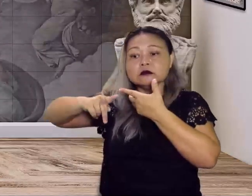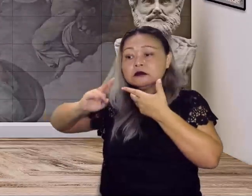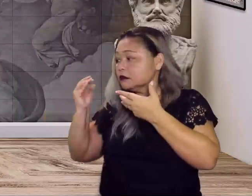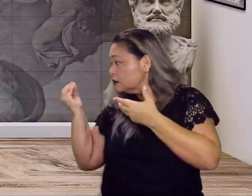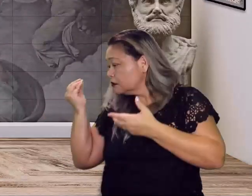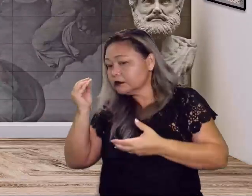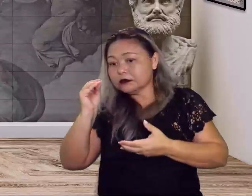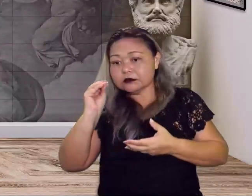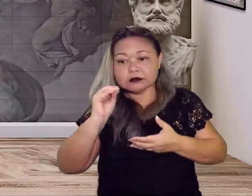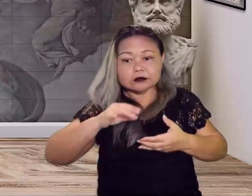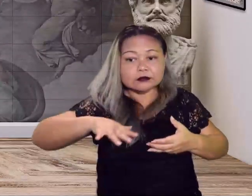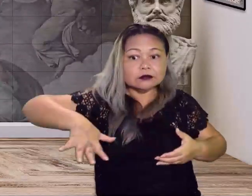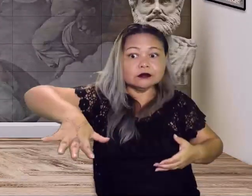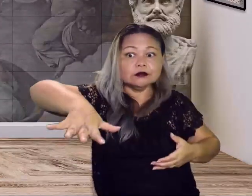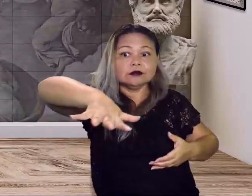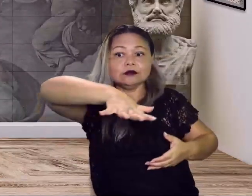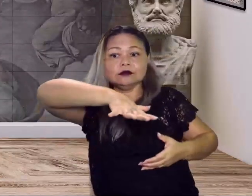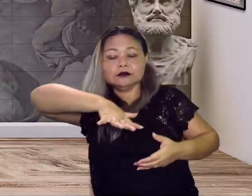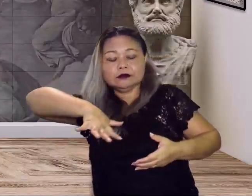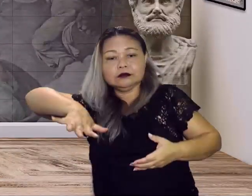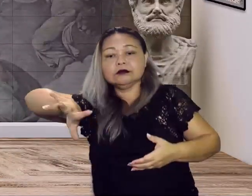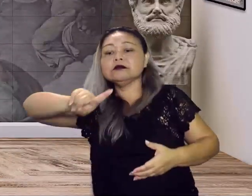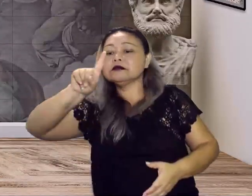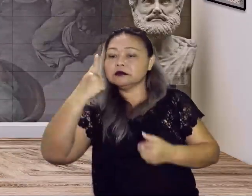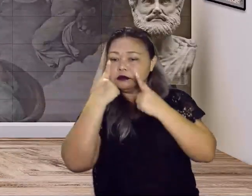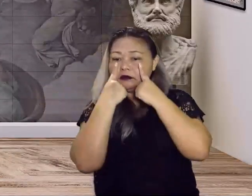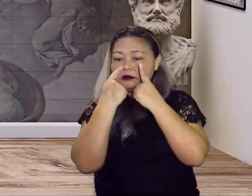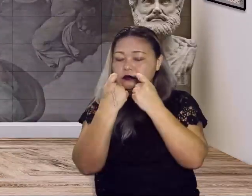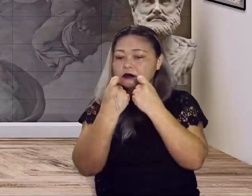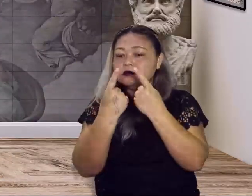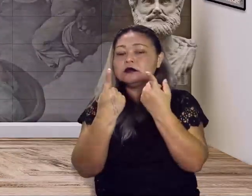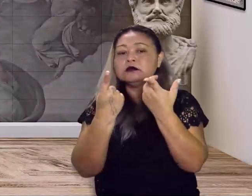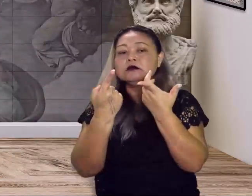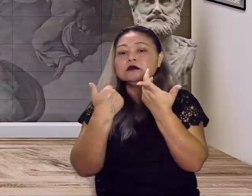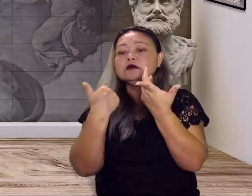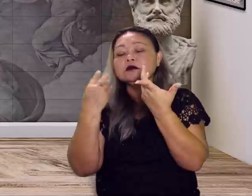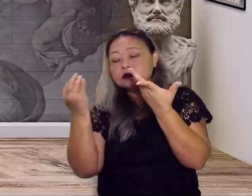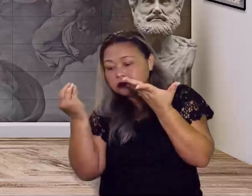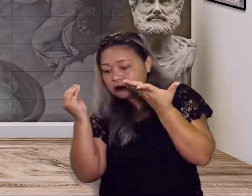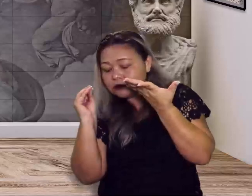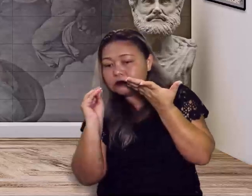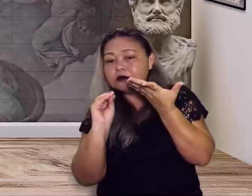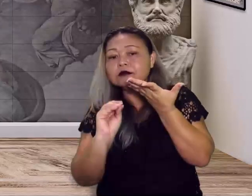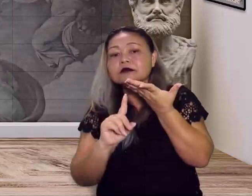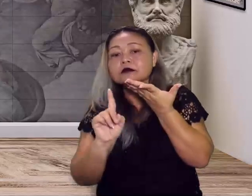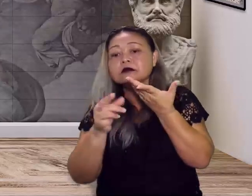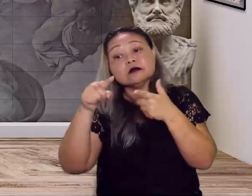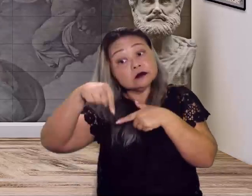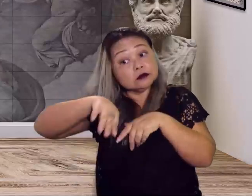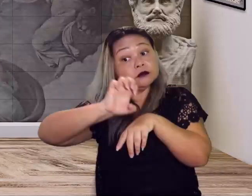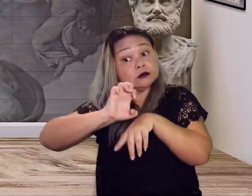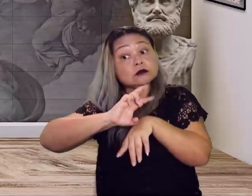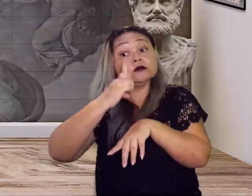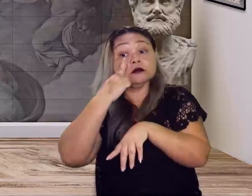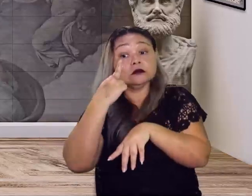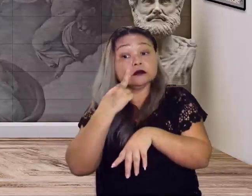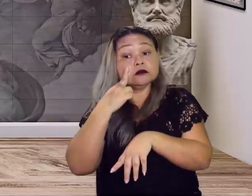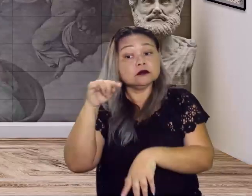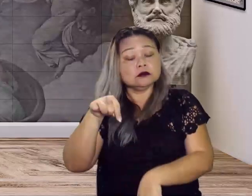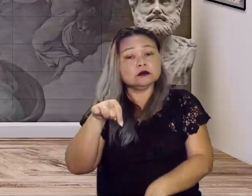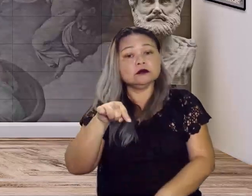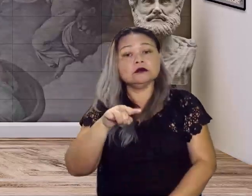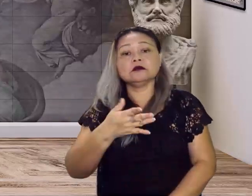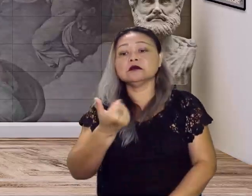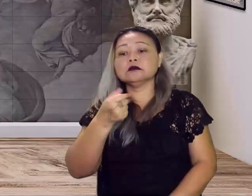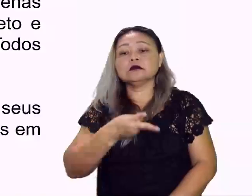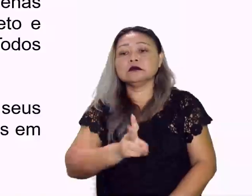meio. Muito interessante essa ideia de trazer. Isso tudo no estado de Rondônia, tá? Vamos